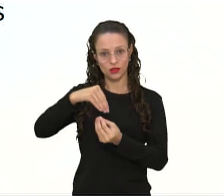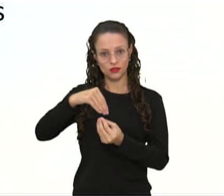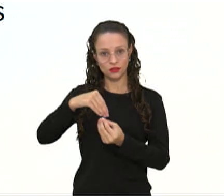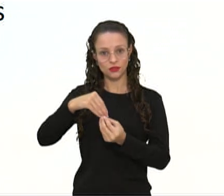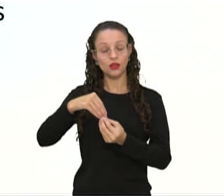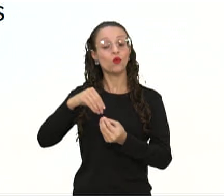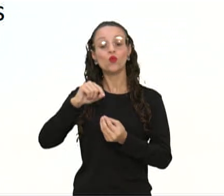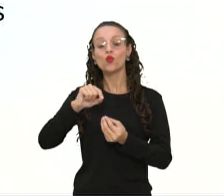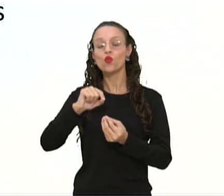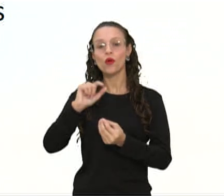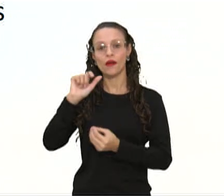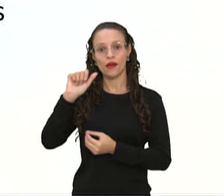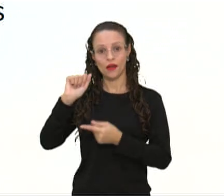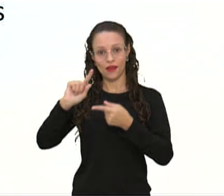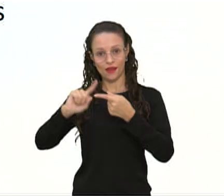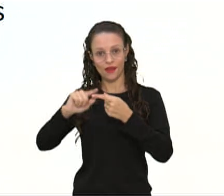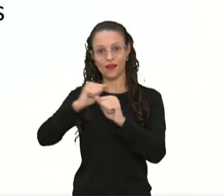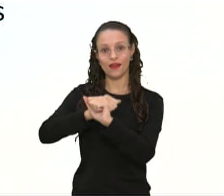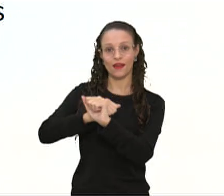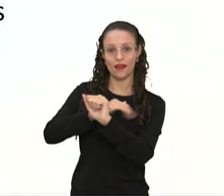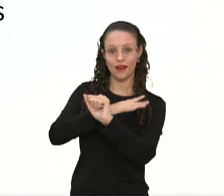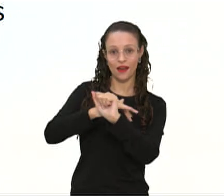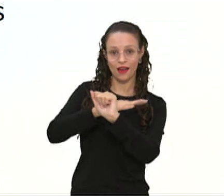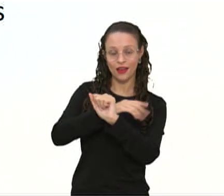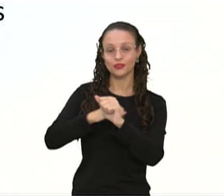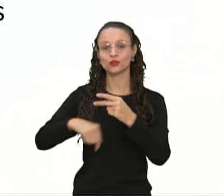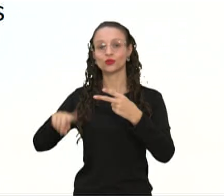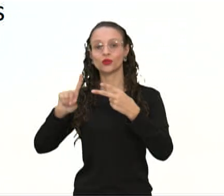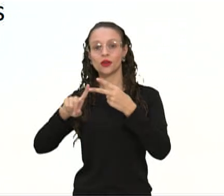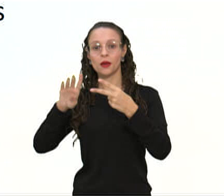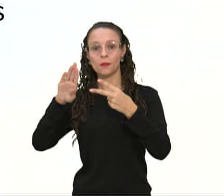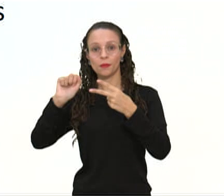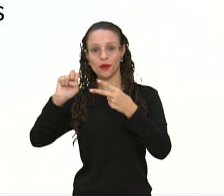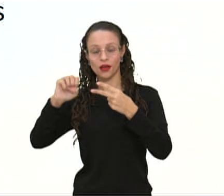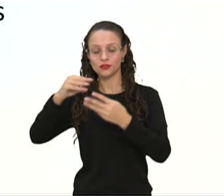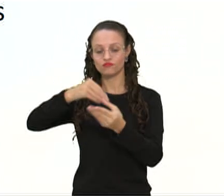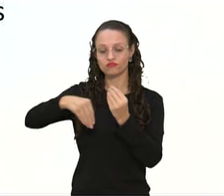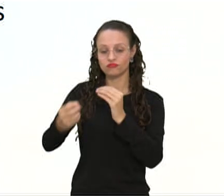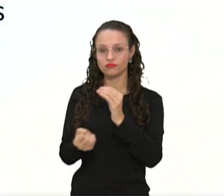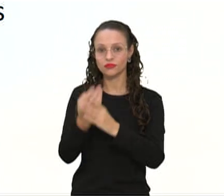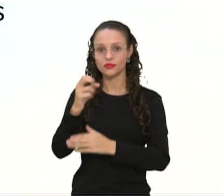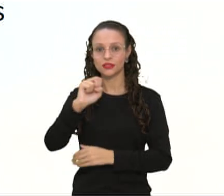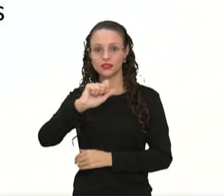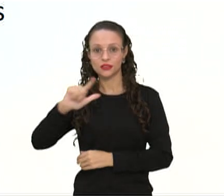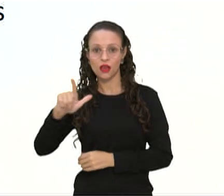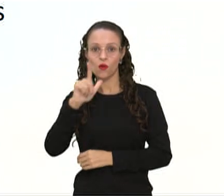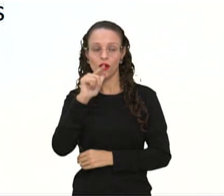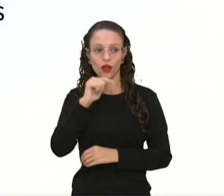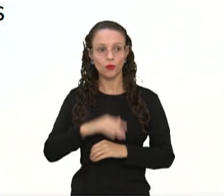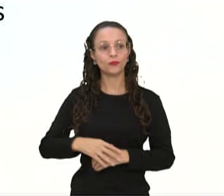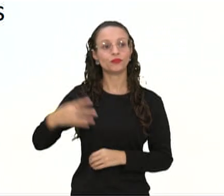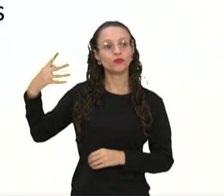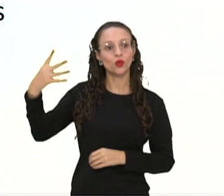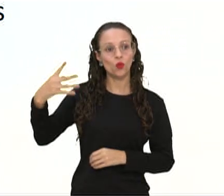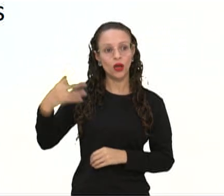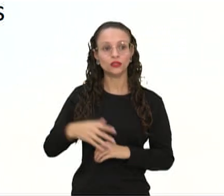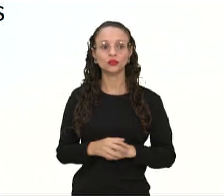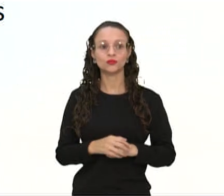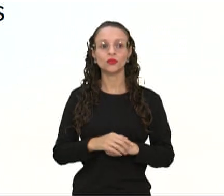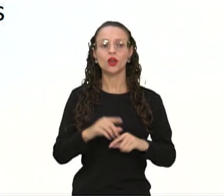Ácido mais base formando sal e água. Na 4 ele fala, em um dos produtos experimentados há